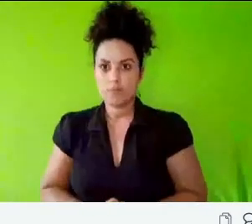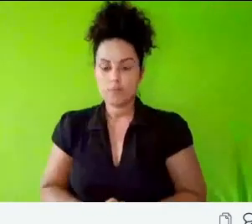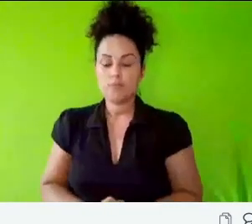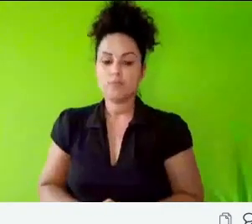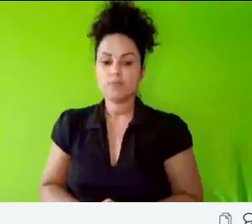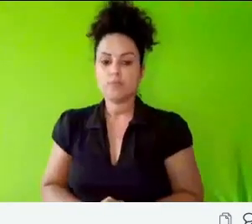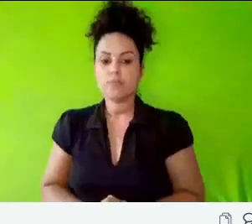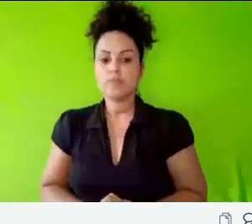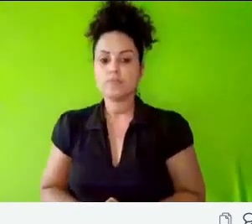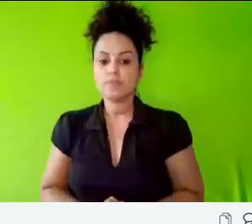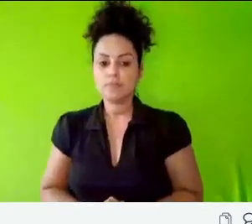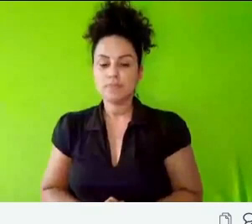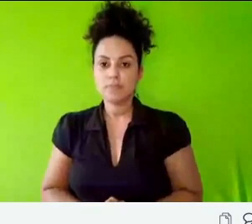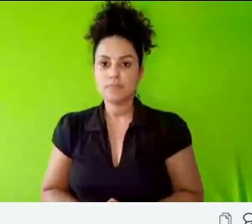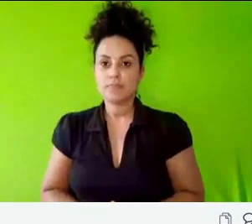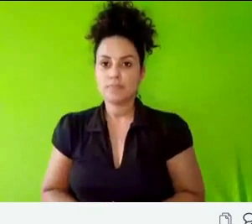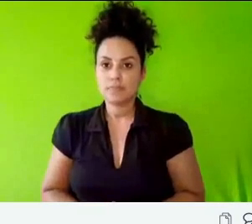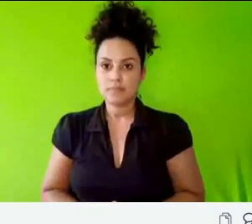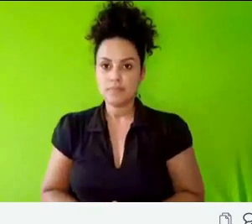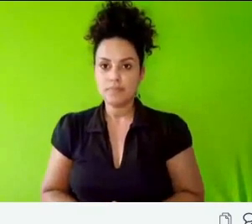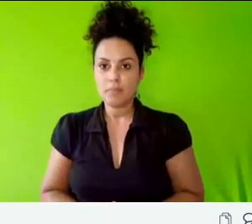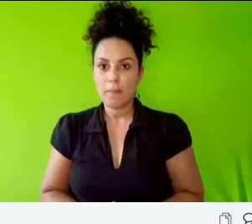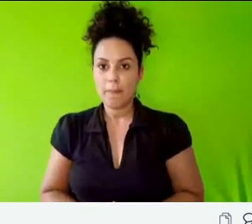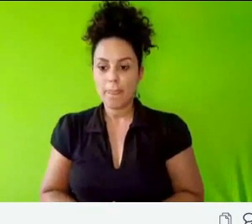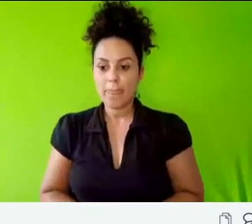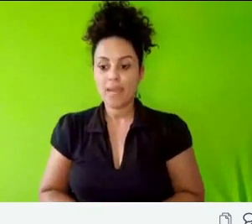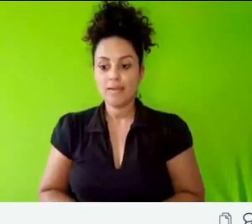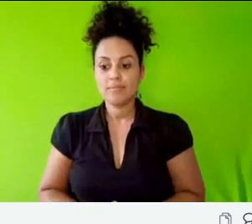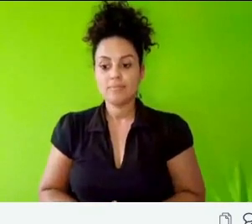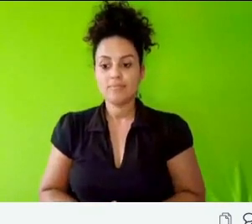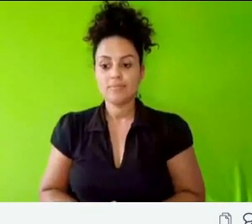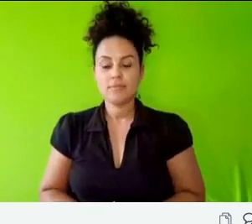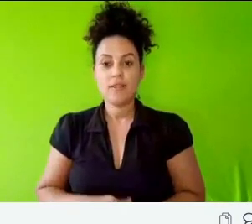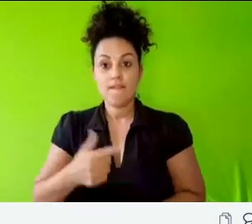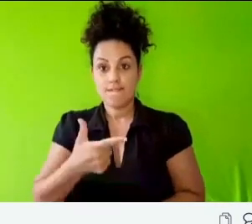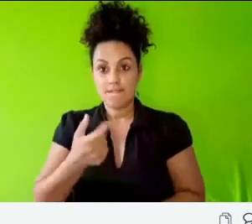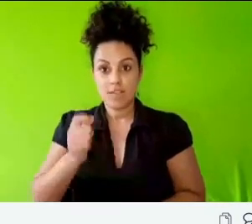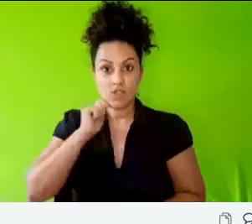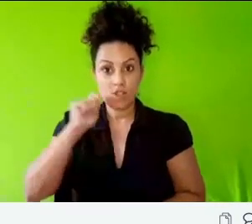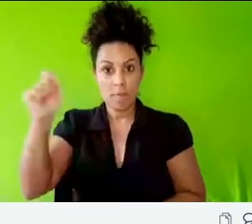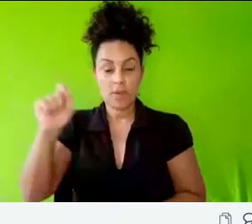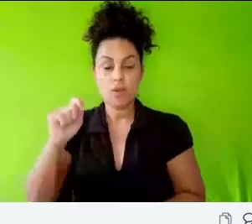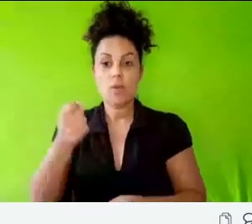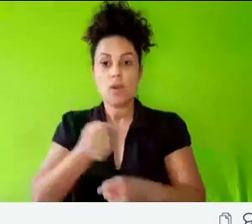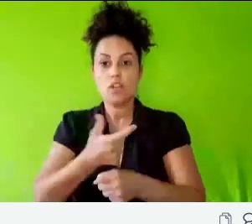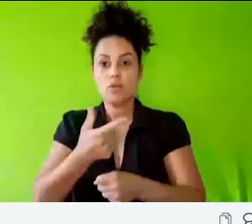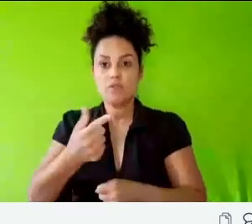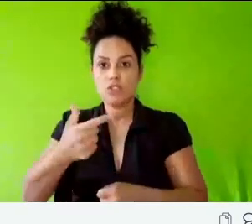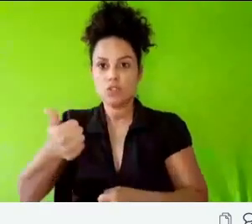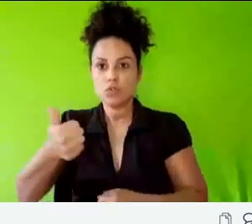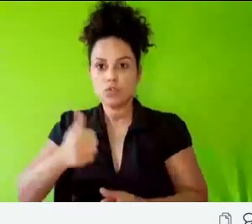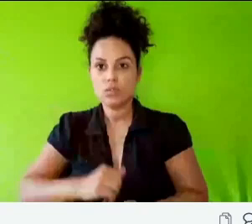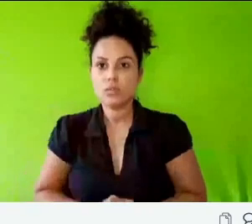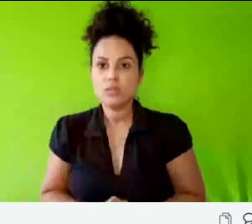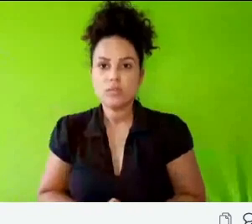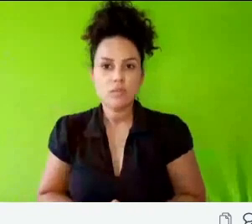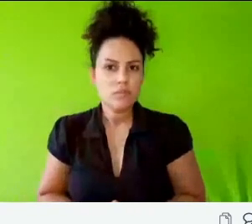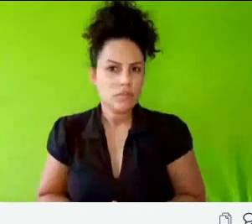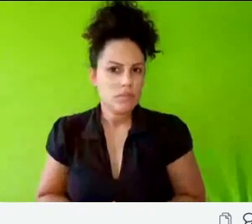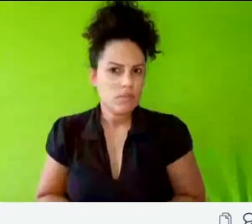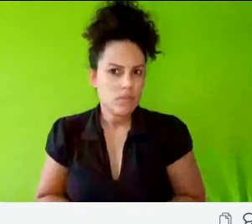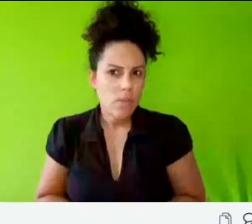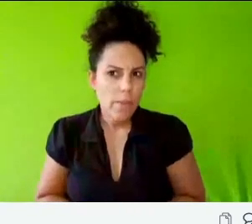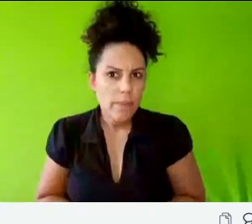Número 30 de 2021. O primeiro polo que irei sortear é o último.